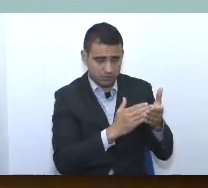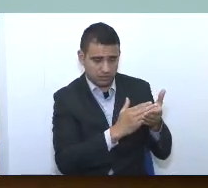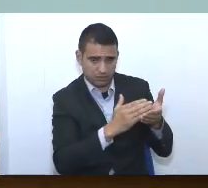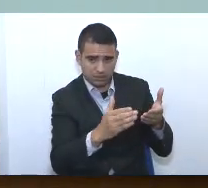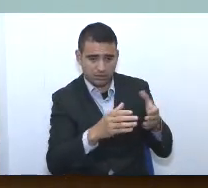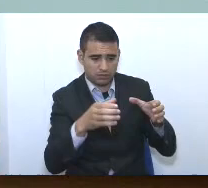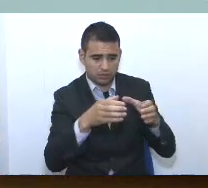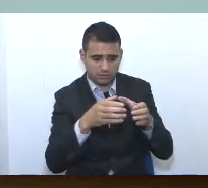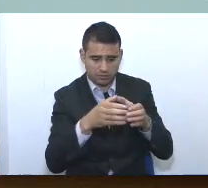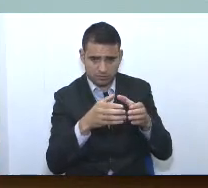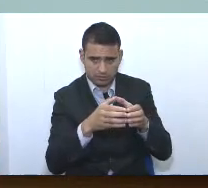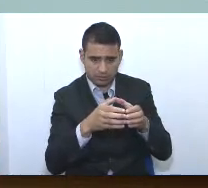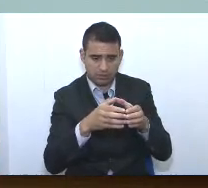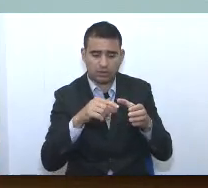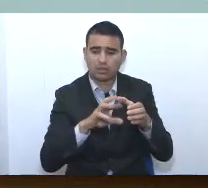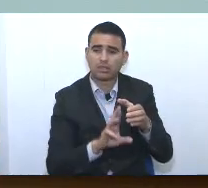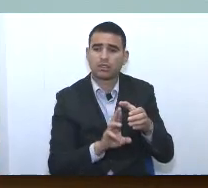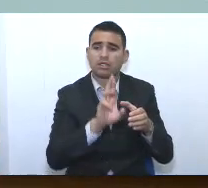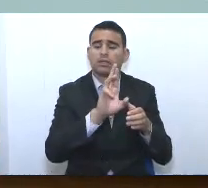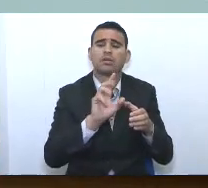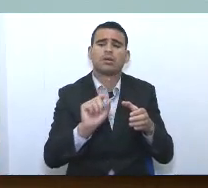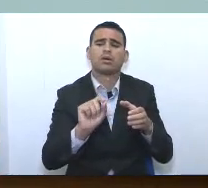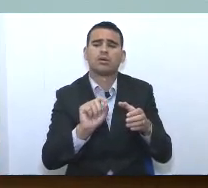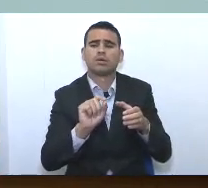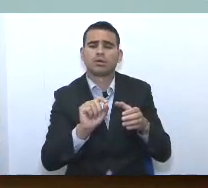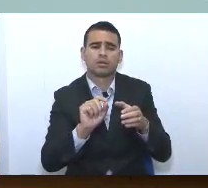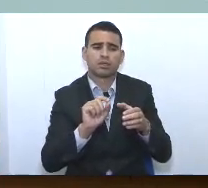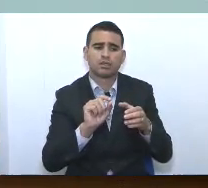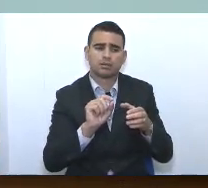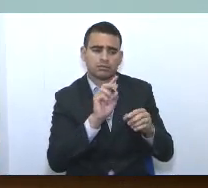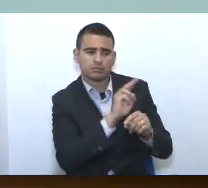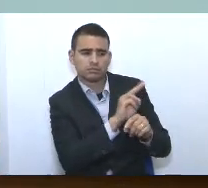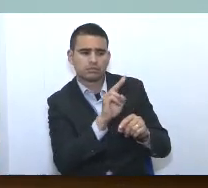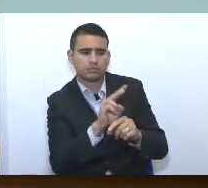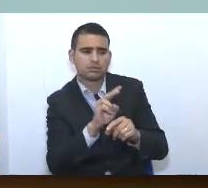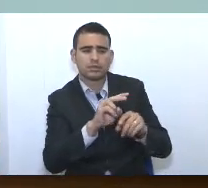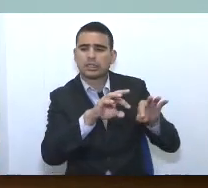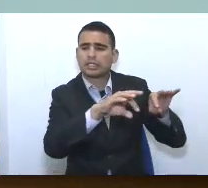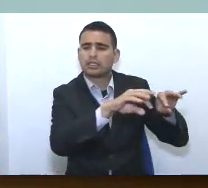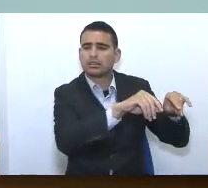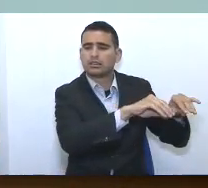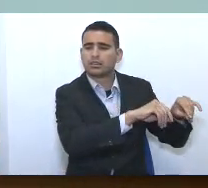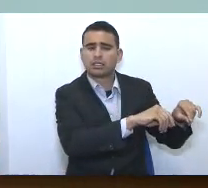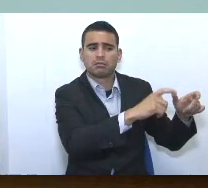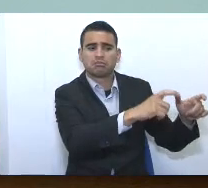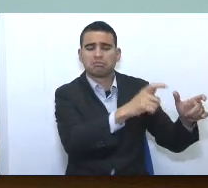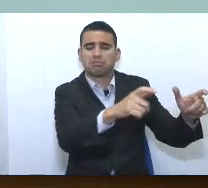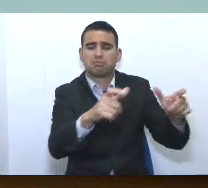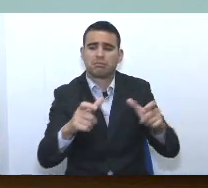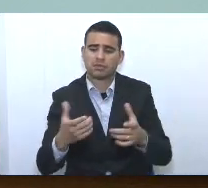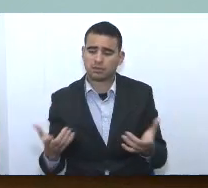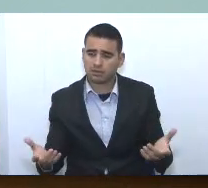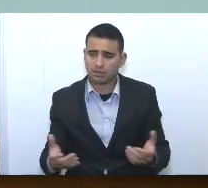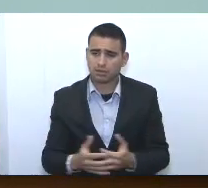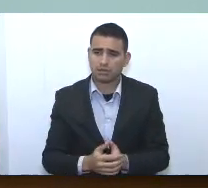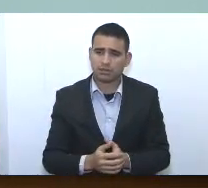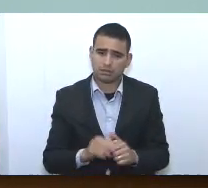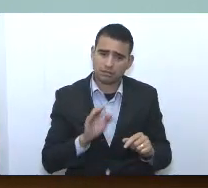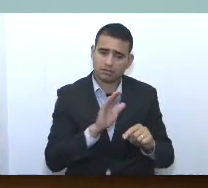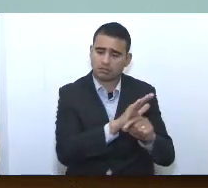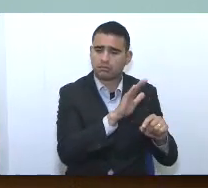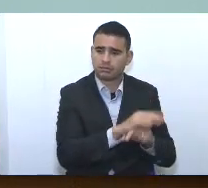que trate especificamente da questão da terra, considerando que nós temos vários litígios no